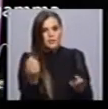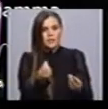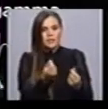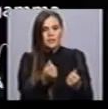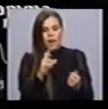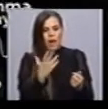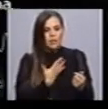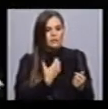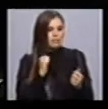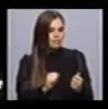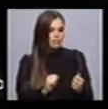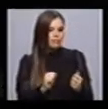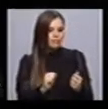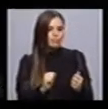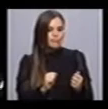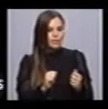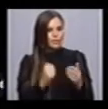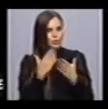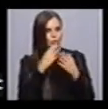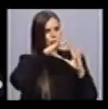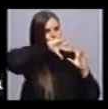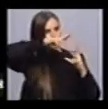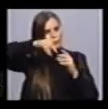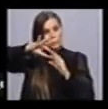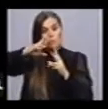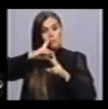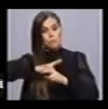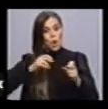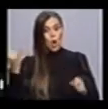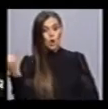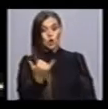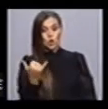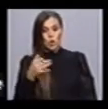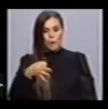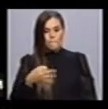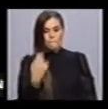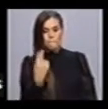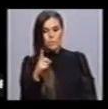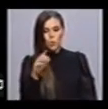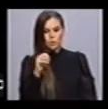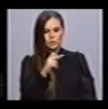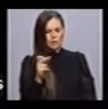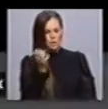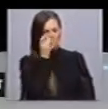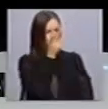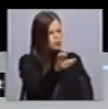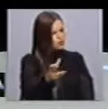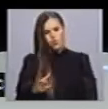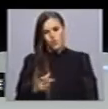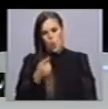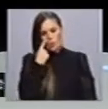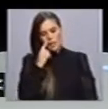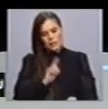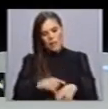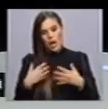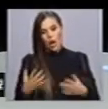recorde do Guinness da astronomia. Foi descoberto o segundo pulsar mais rápido nós conhecemos até ao momento.